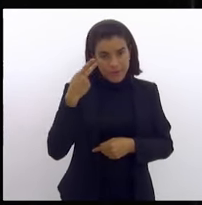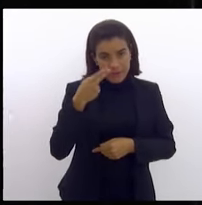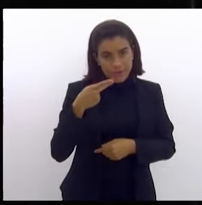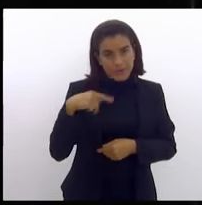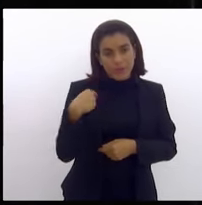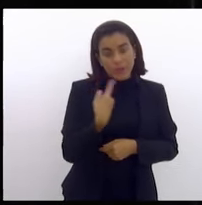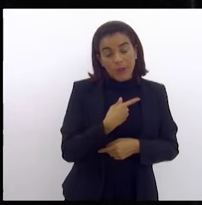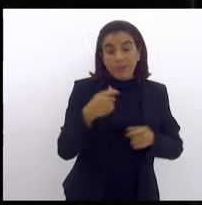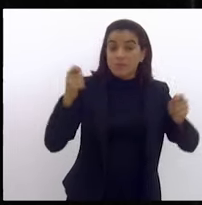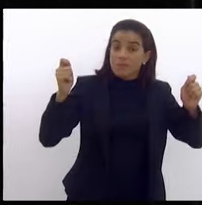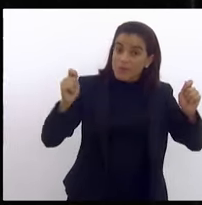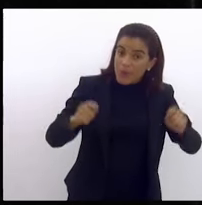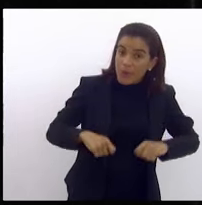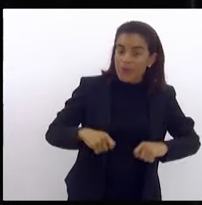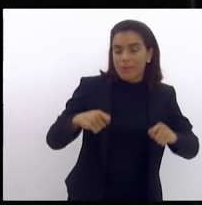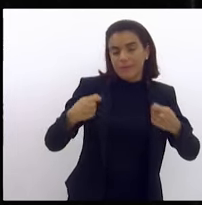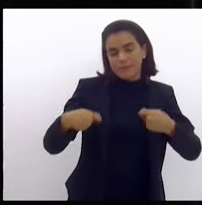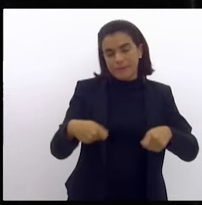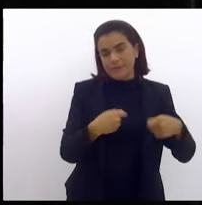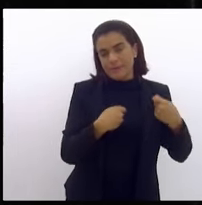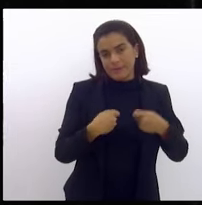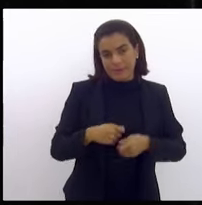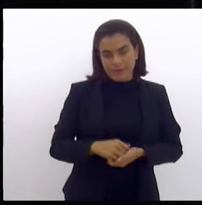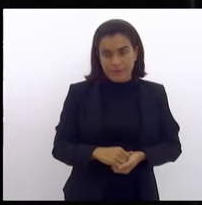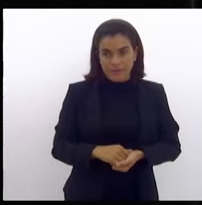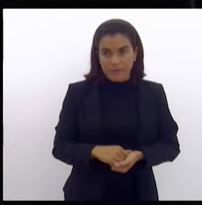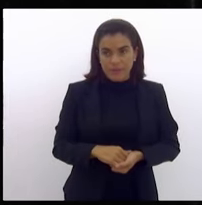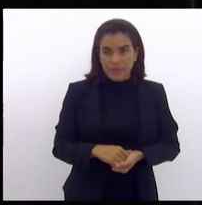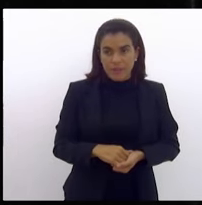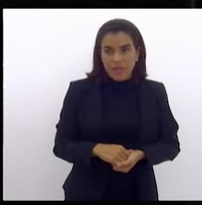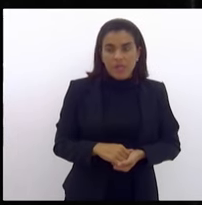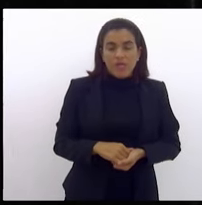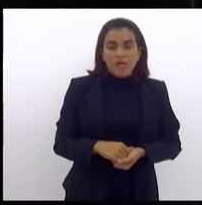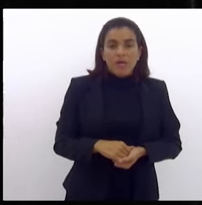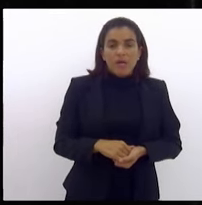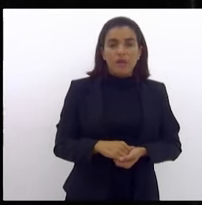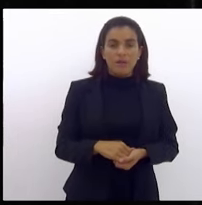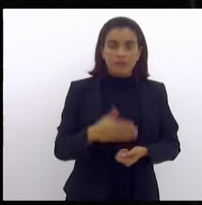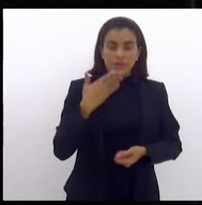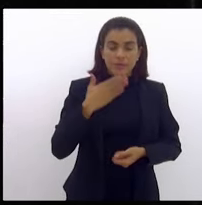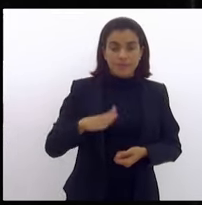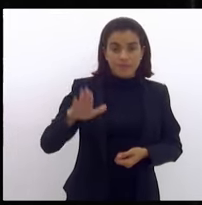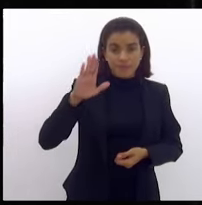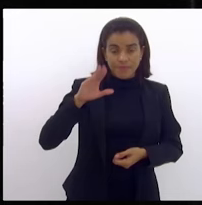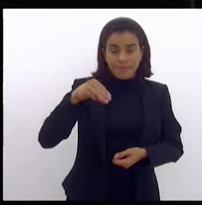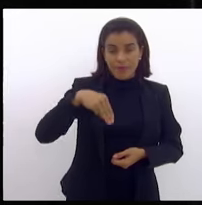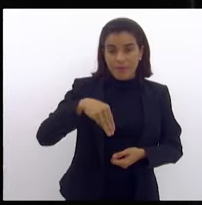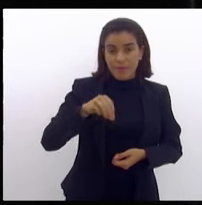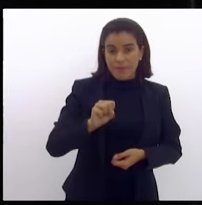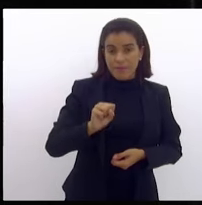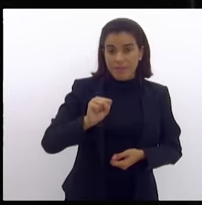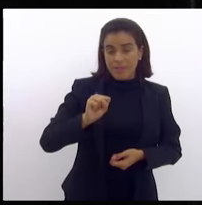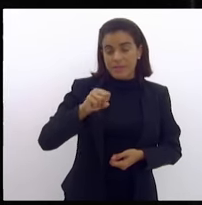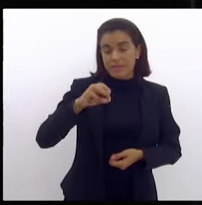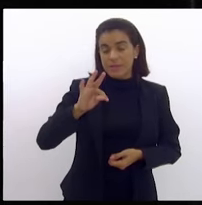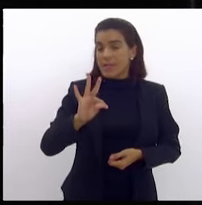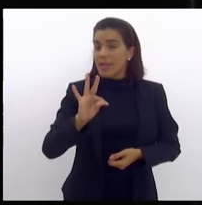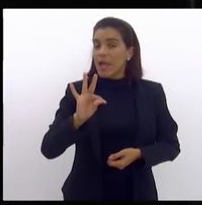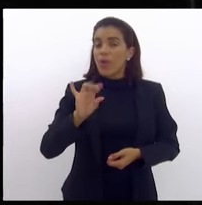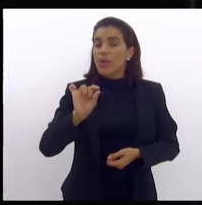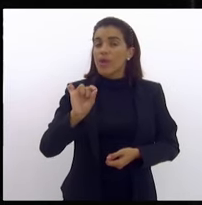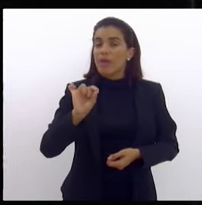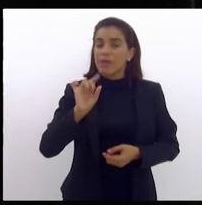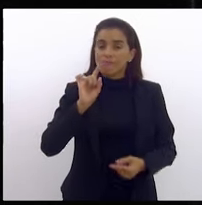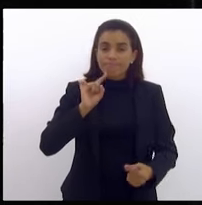nós podemos e devemos ter, né? O compromisso do MST é com a